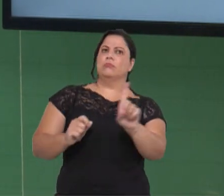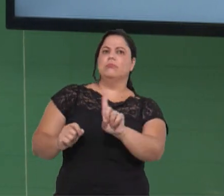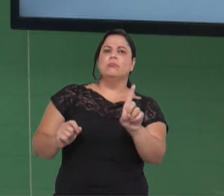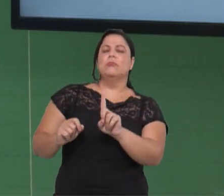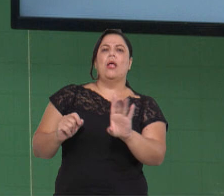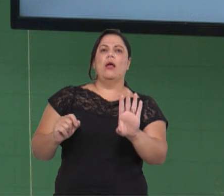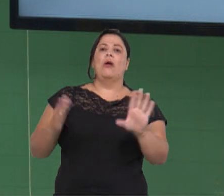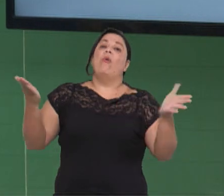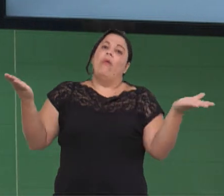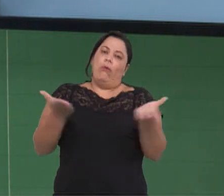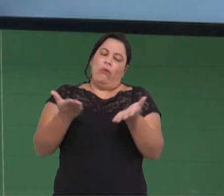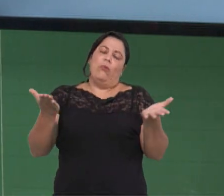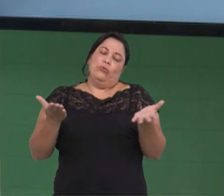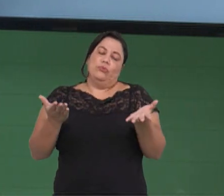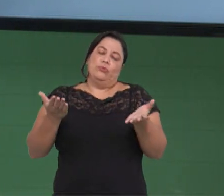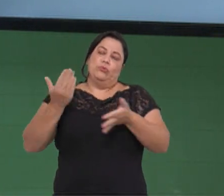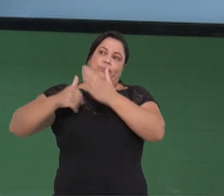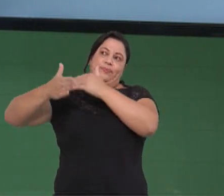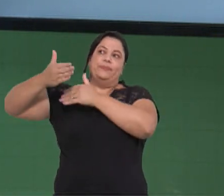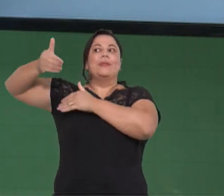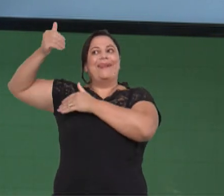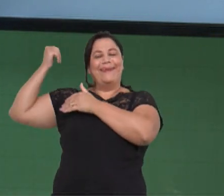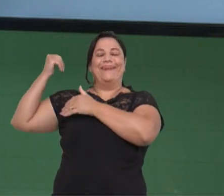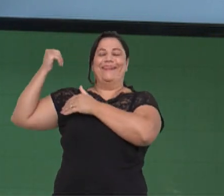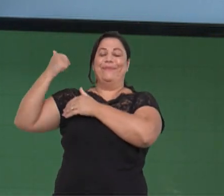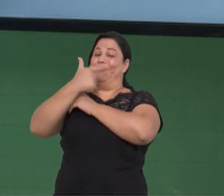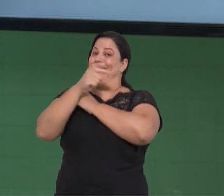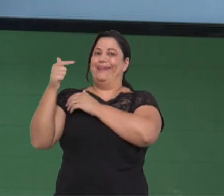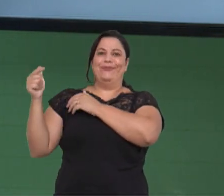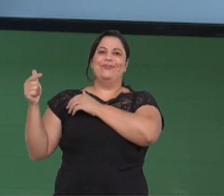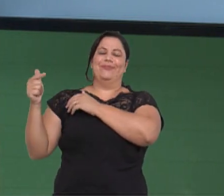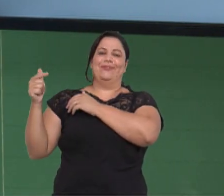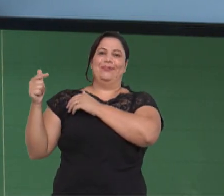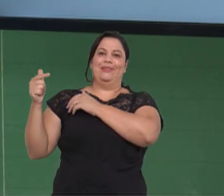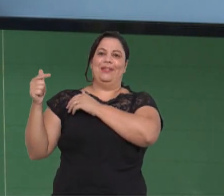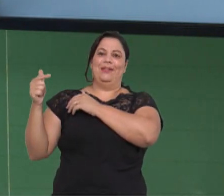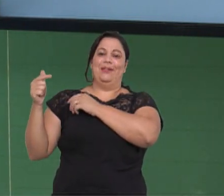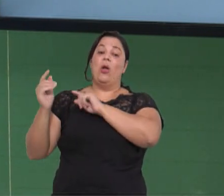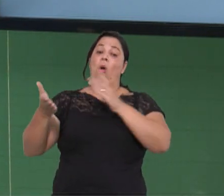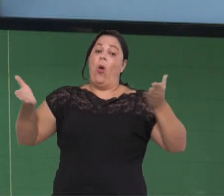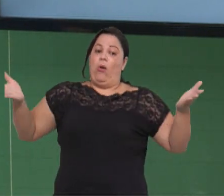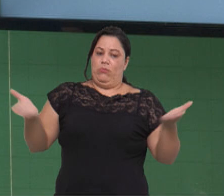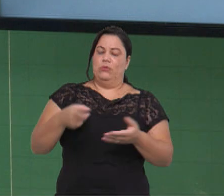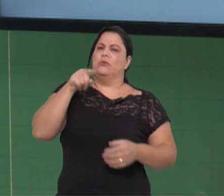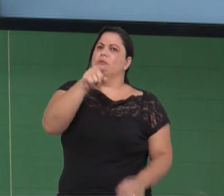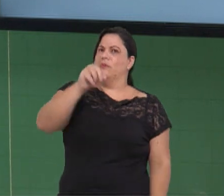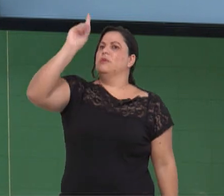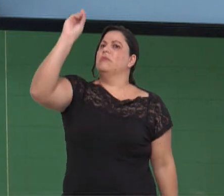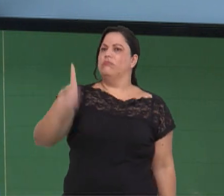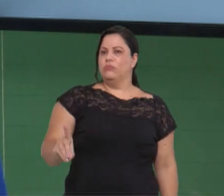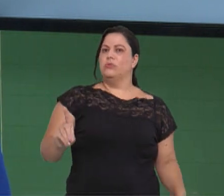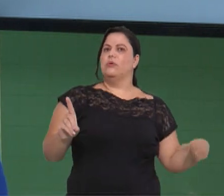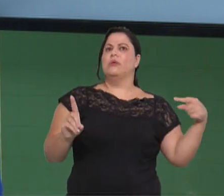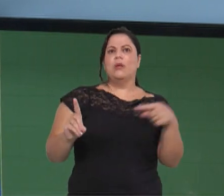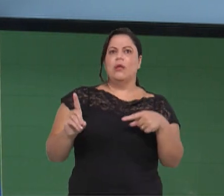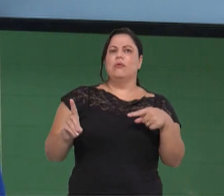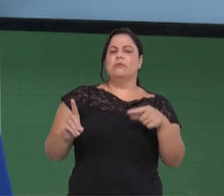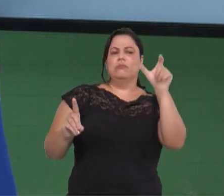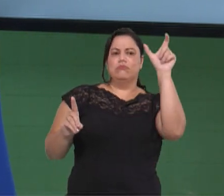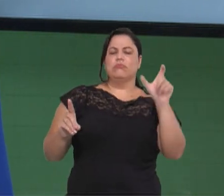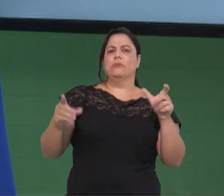tem mecanismos que naquela época não existiam, que é o direito que você tem